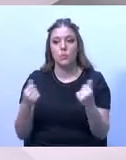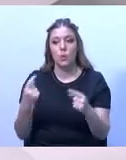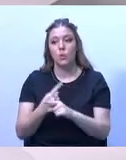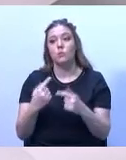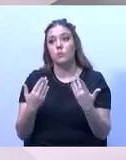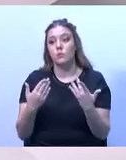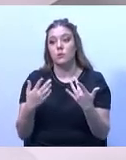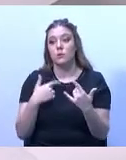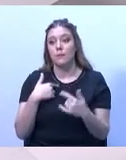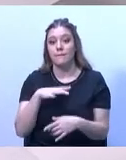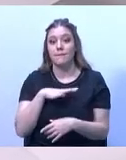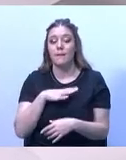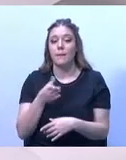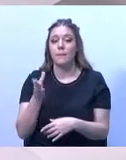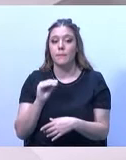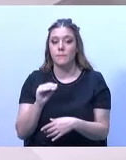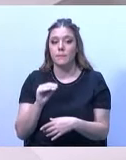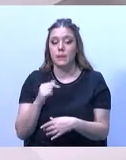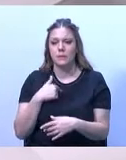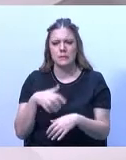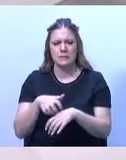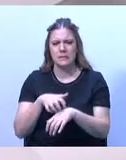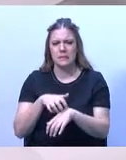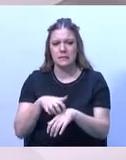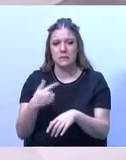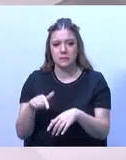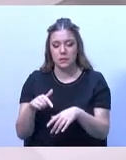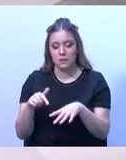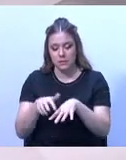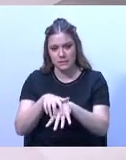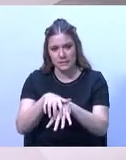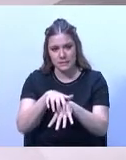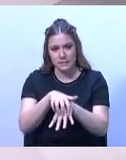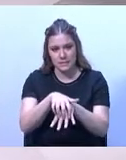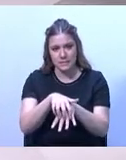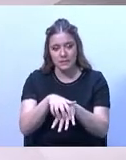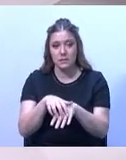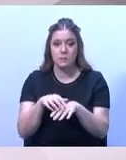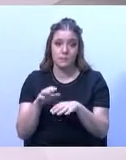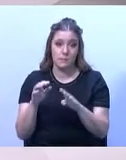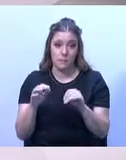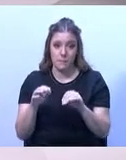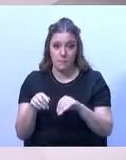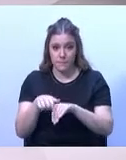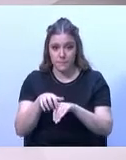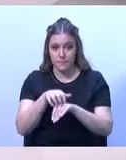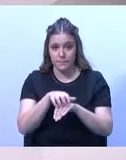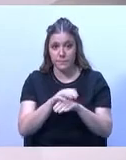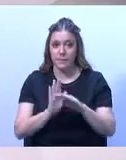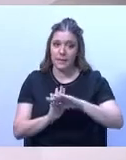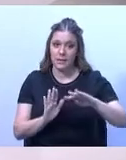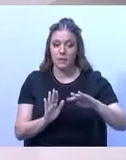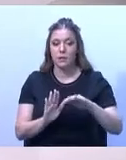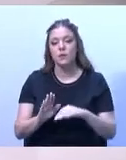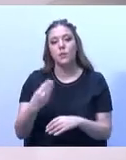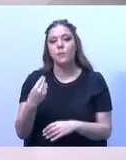agora, portanto, o que mais me aflige, e tenho muita comichão no meio dos dedos dos pés, mas tudo mais do lado direito. Muito bem, Carlos, muito